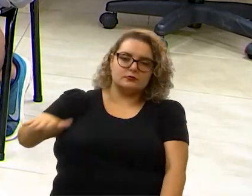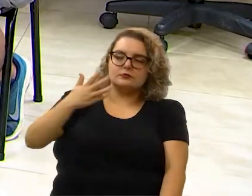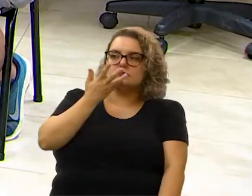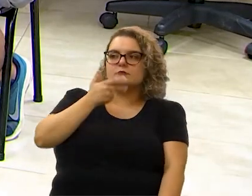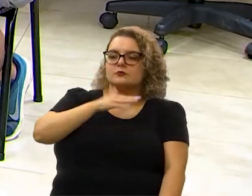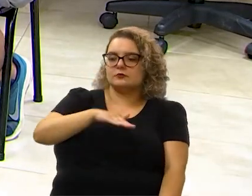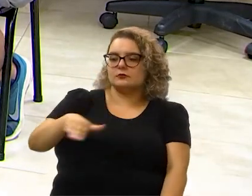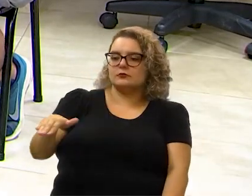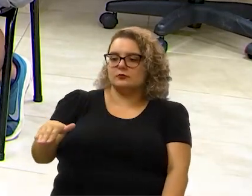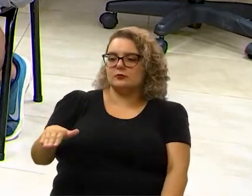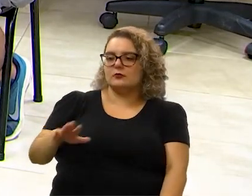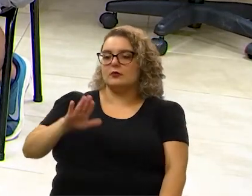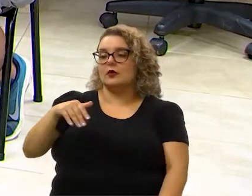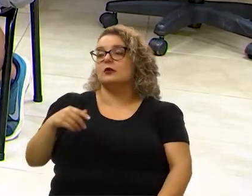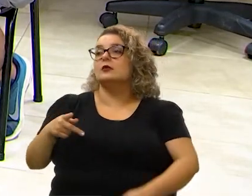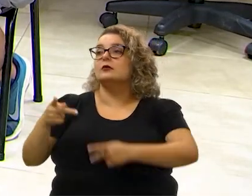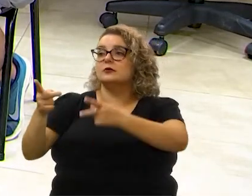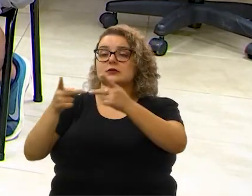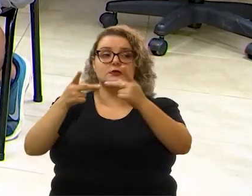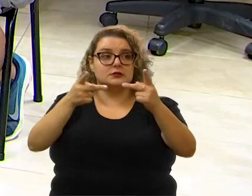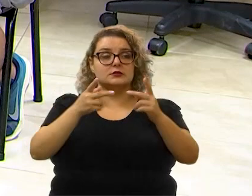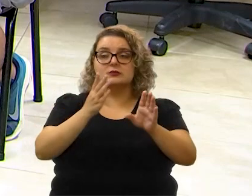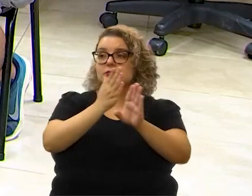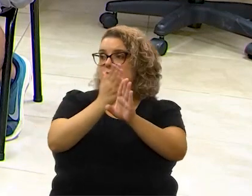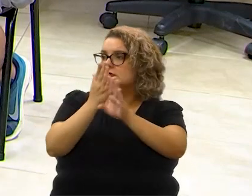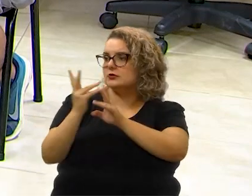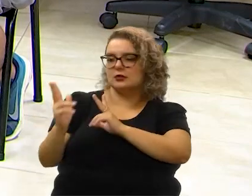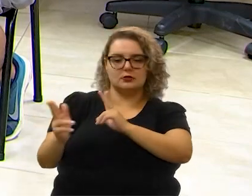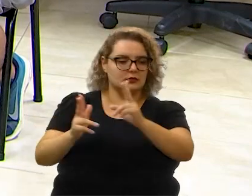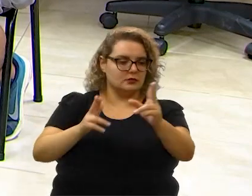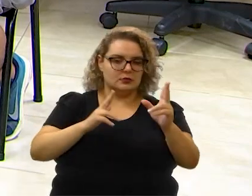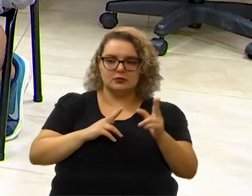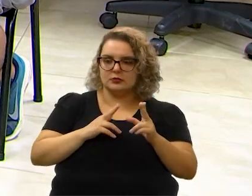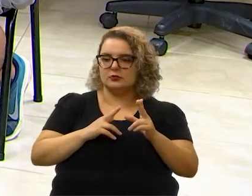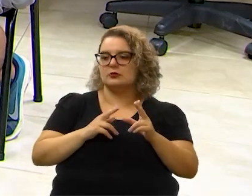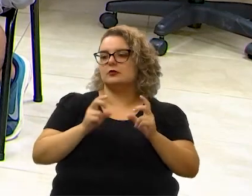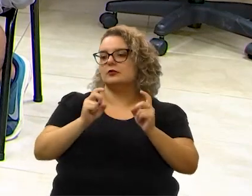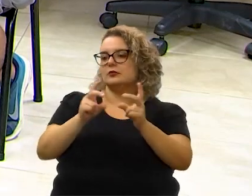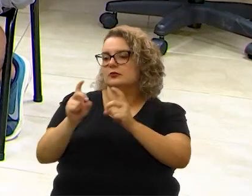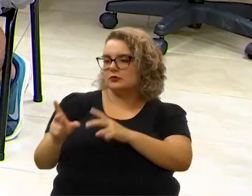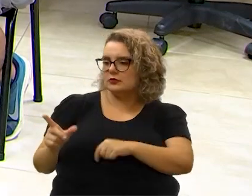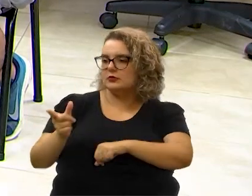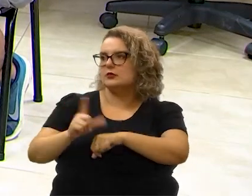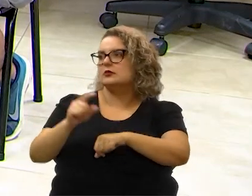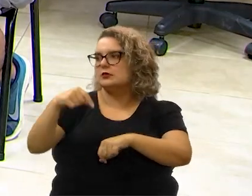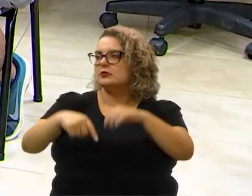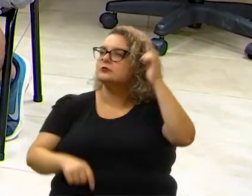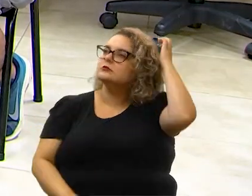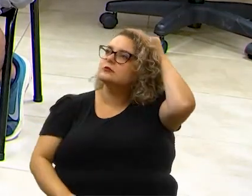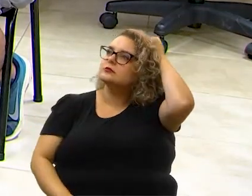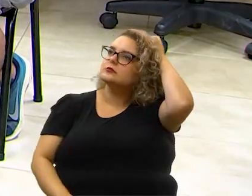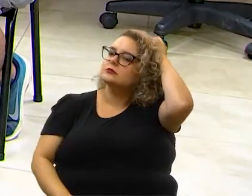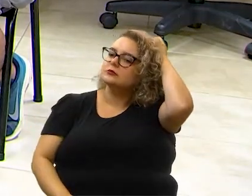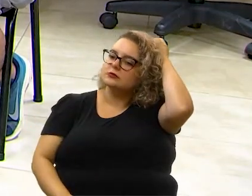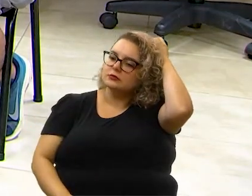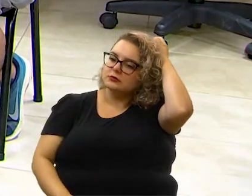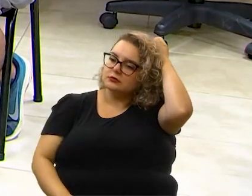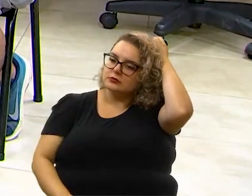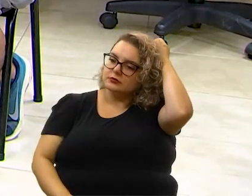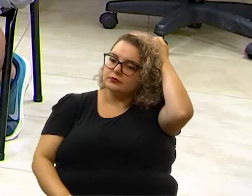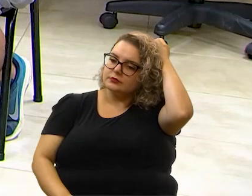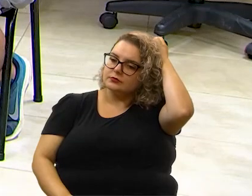isso. Quando eles vão em outras cidades, eles encontram os mesmos brinquedos que são vendidos nas lojas aqui.